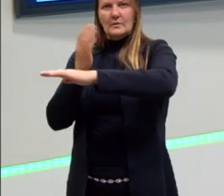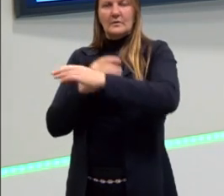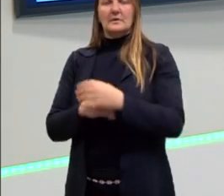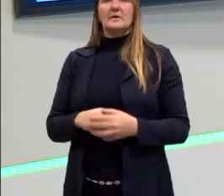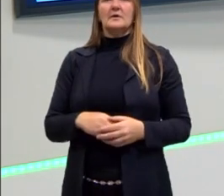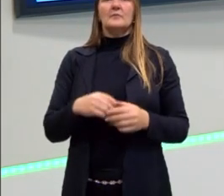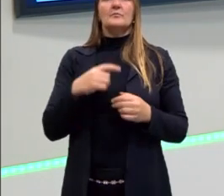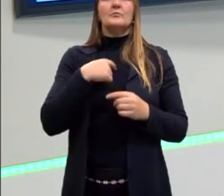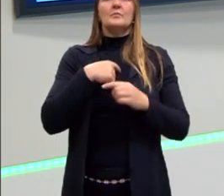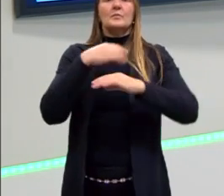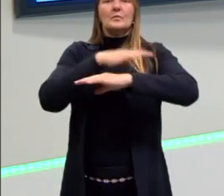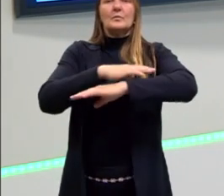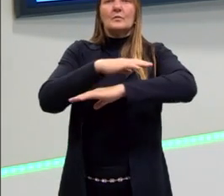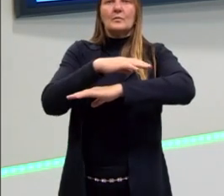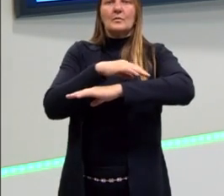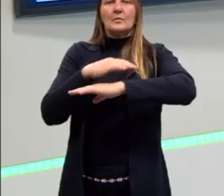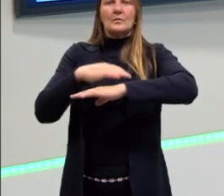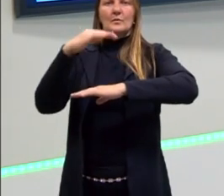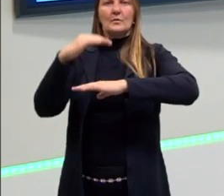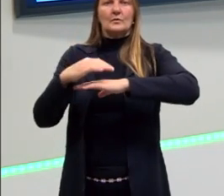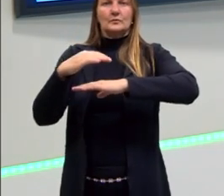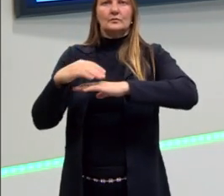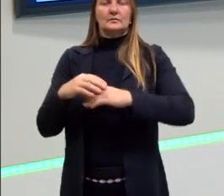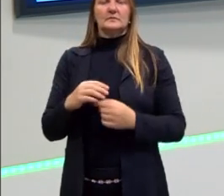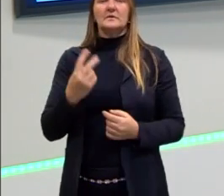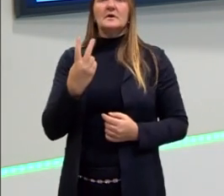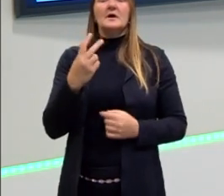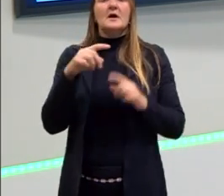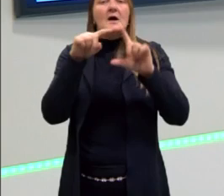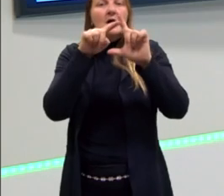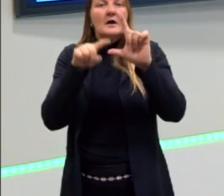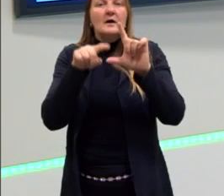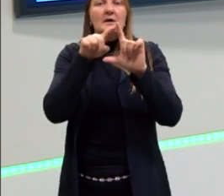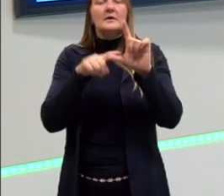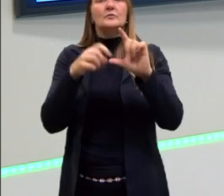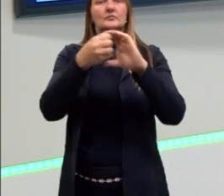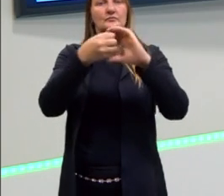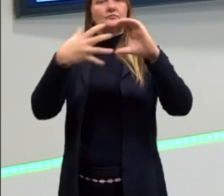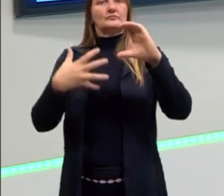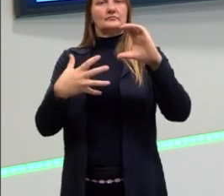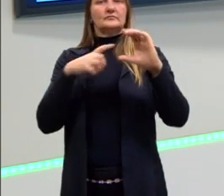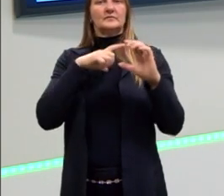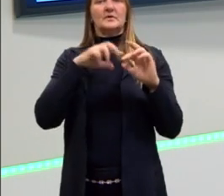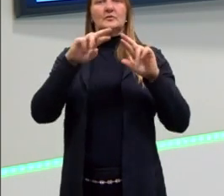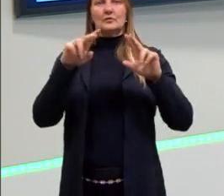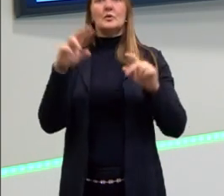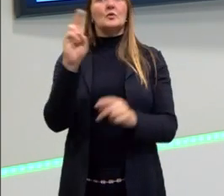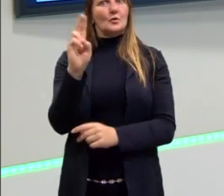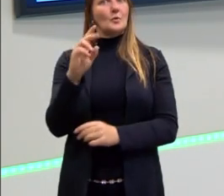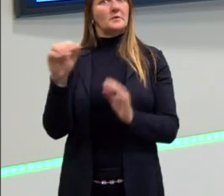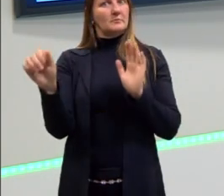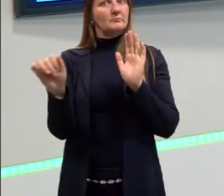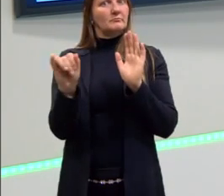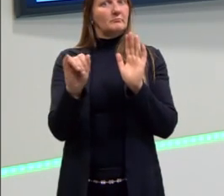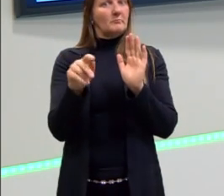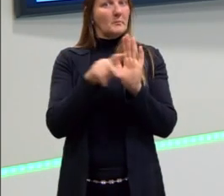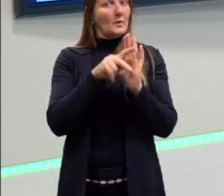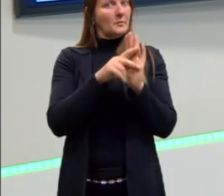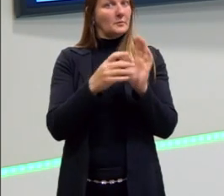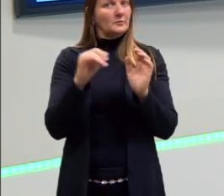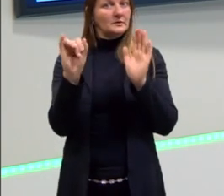e a reta paralela é se esses ângulos eles são classificados eles recebem um nome tá